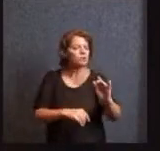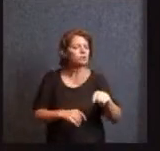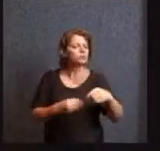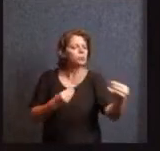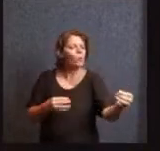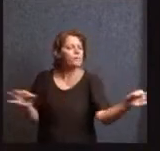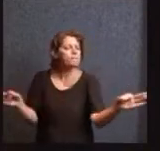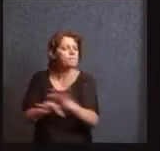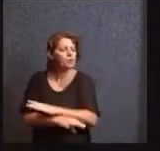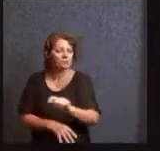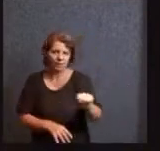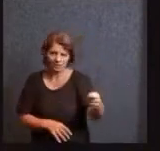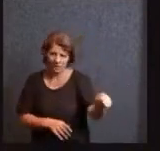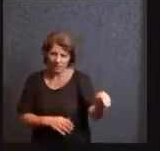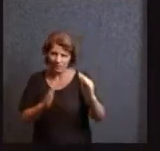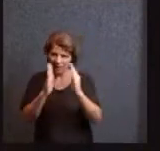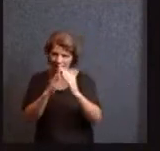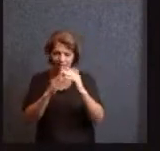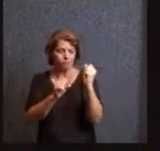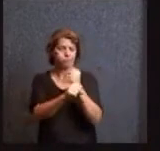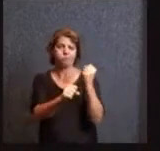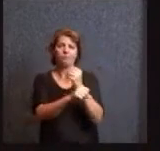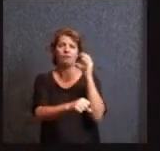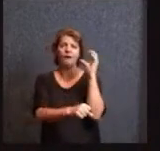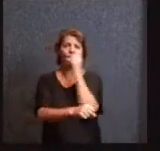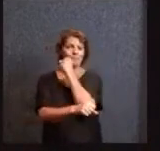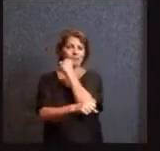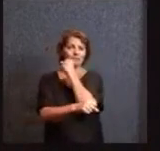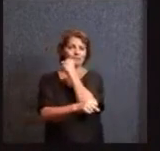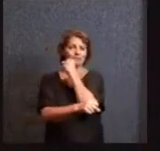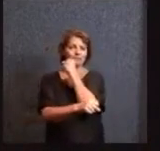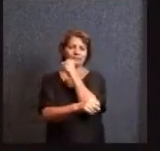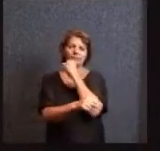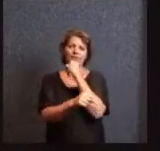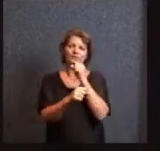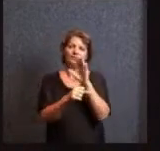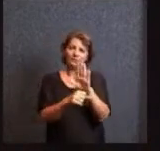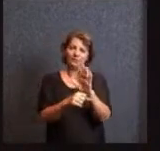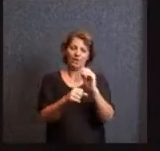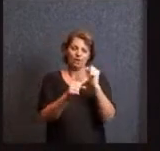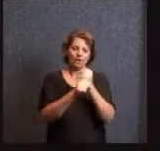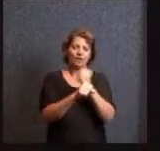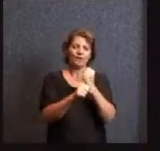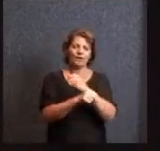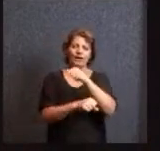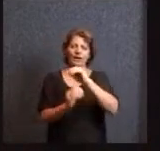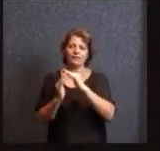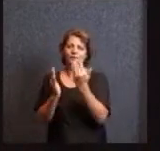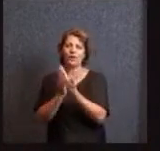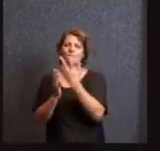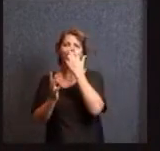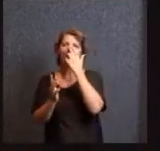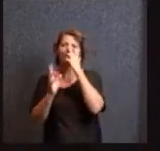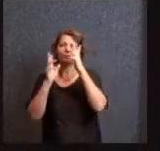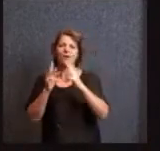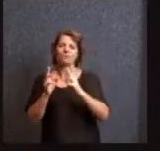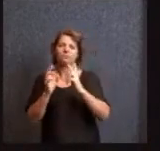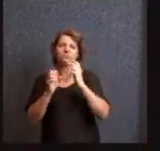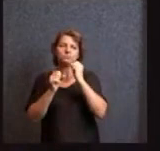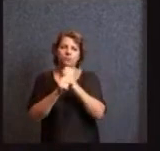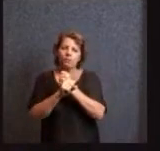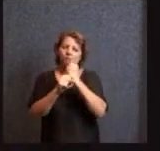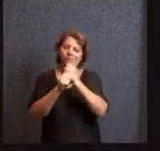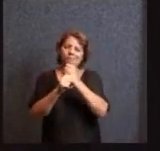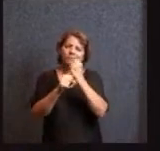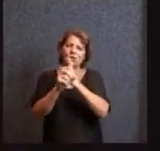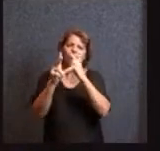casa está pronta. Não, é uma casa de construção contínua, inacabada, permanente. Vai